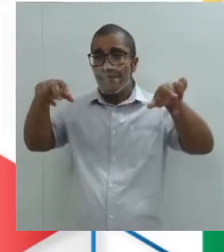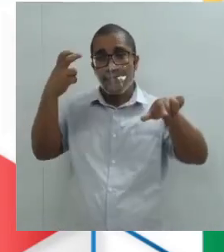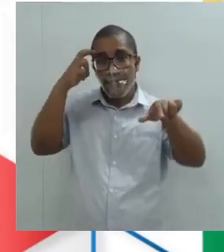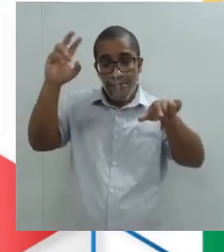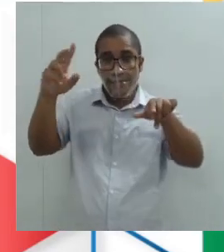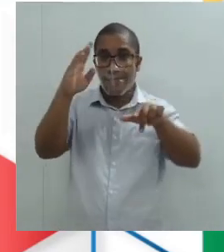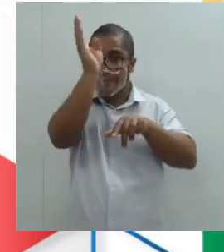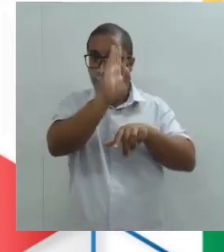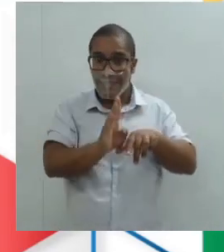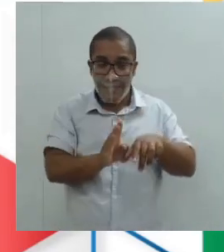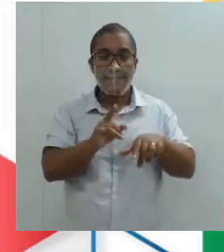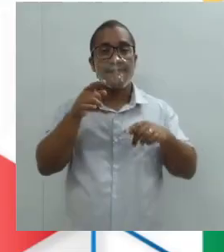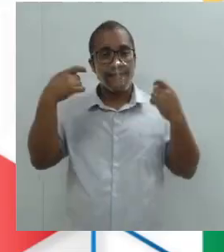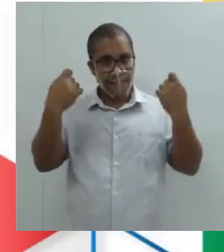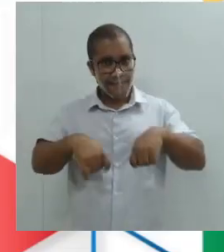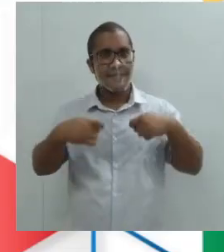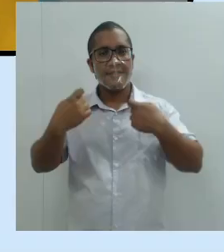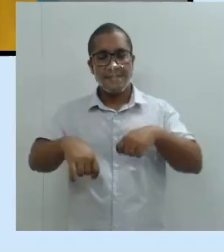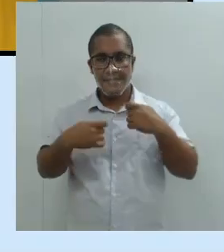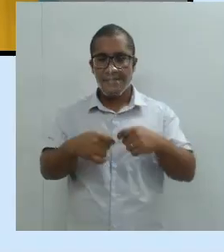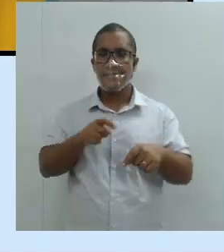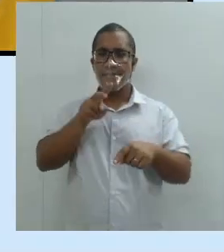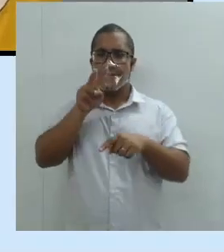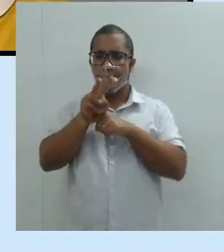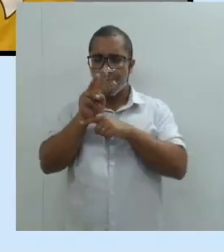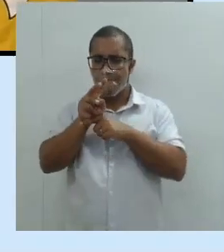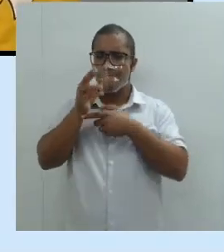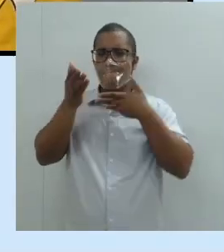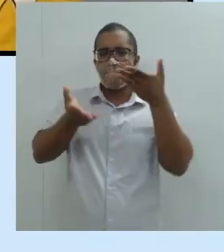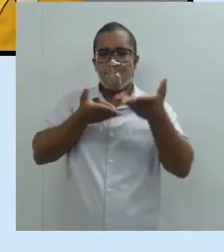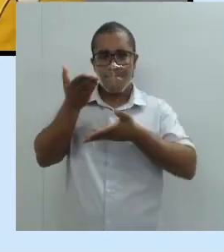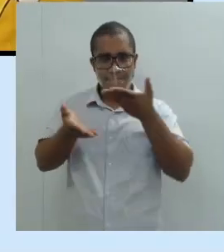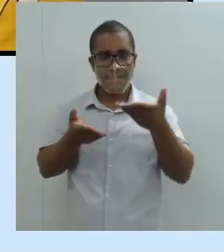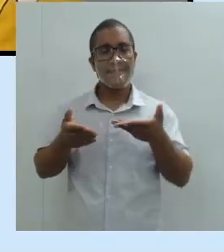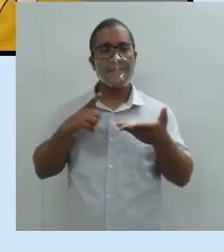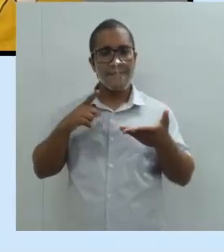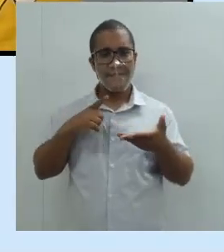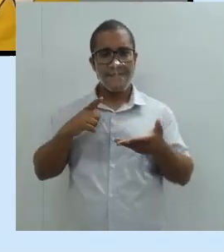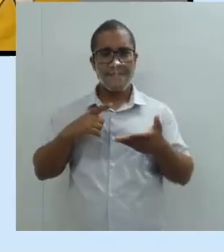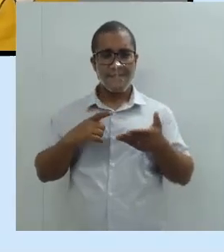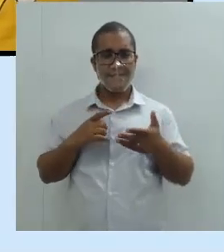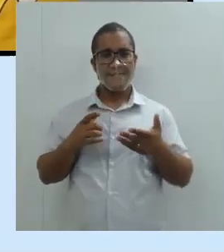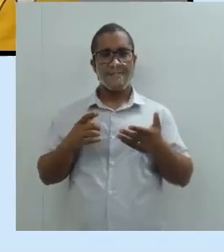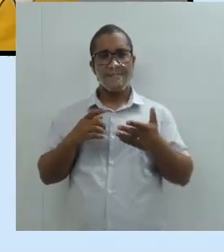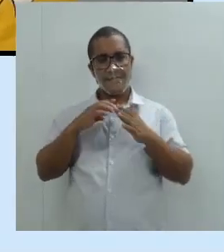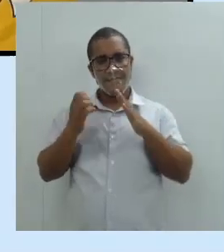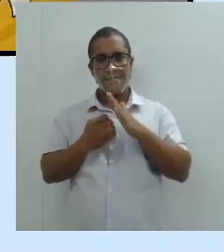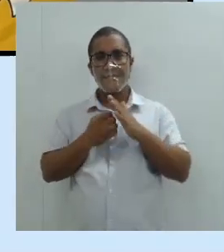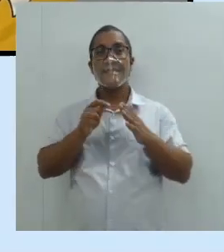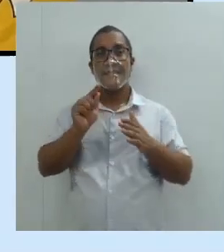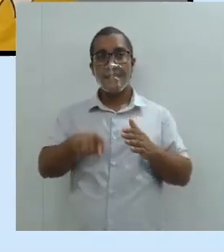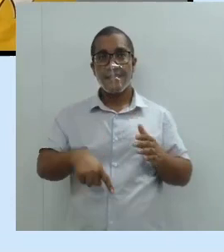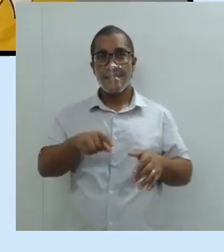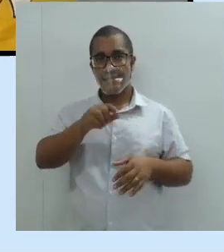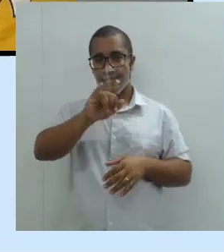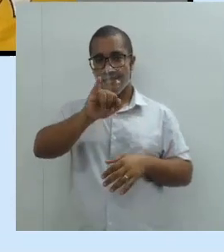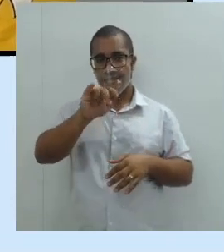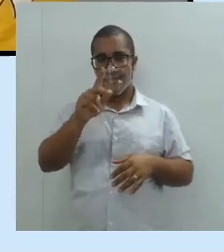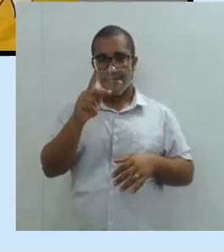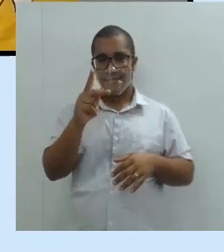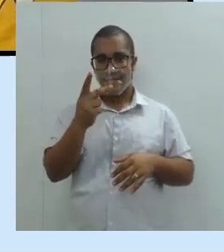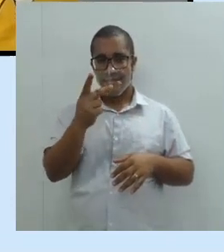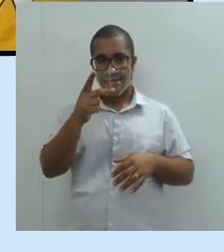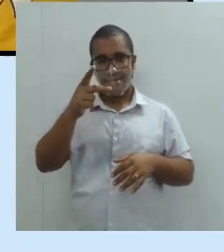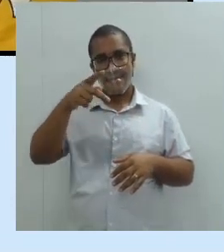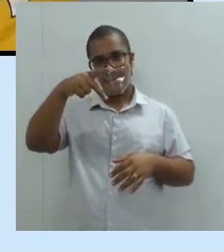brasileira. Então, nosso responsável, nosso órgão técnico se chama IFAM, tá certo? É ele que